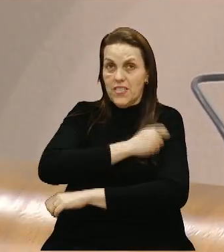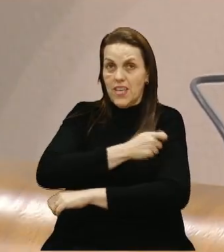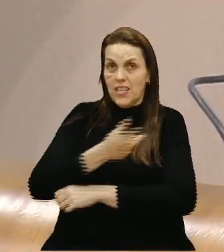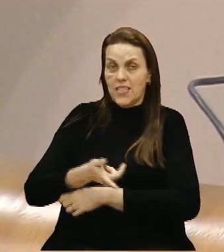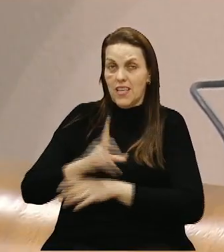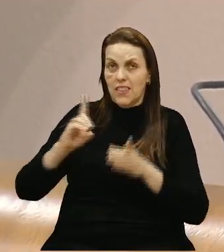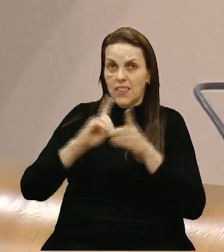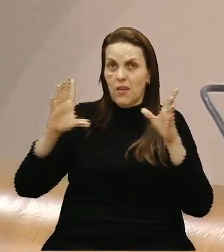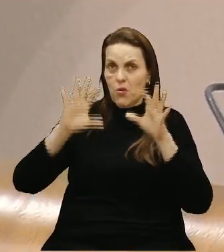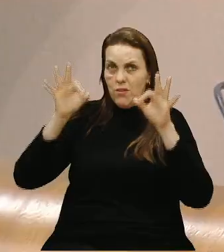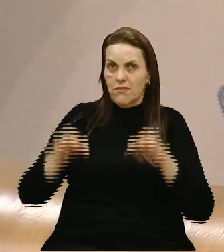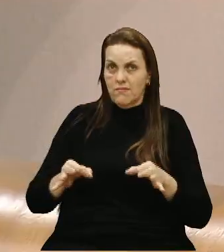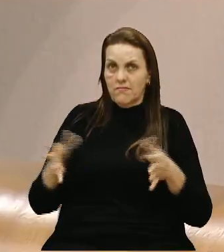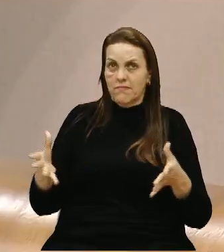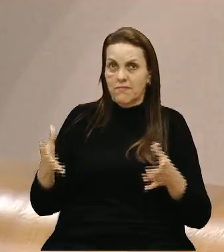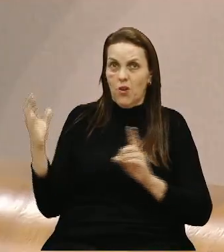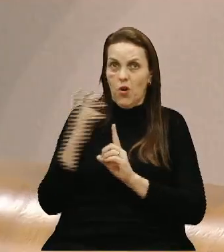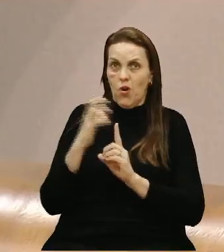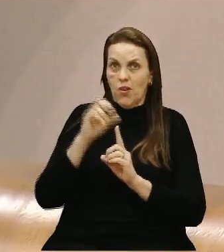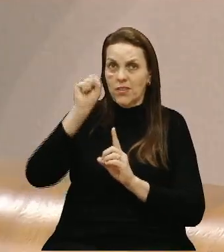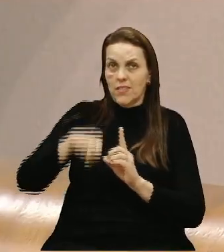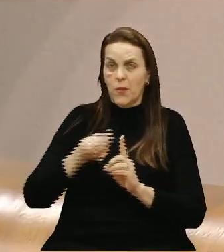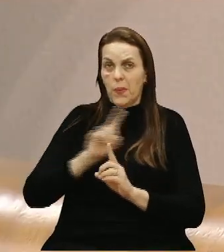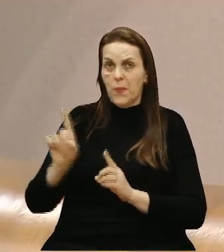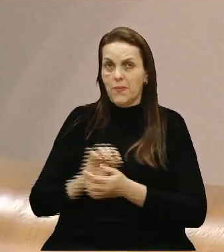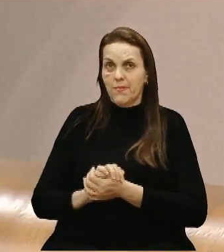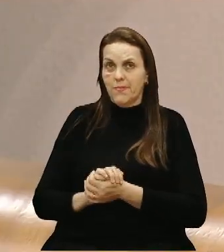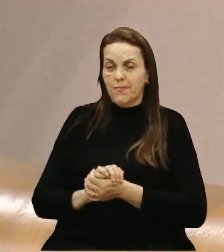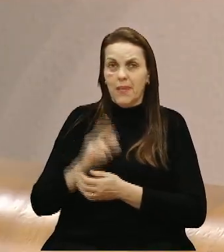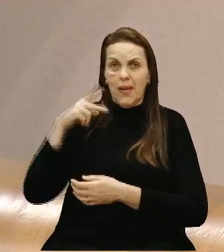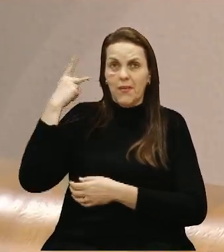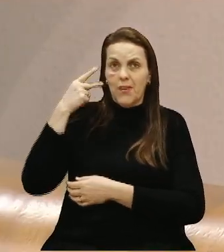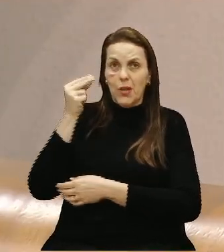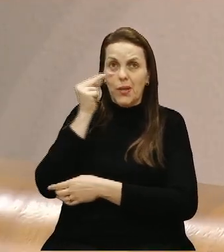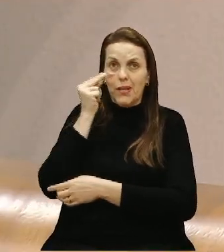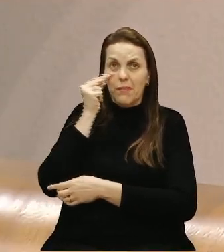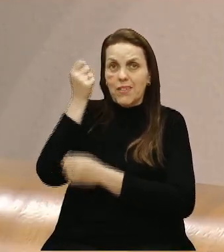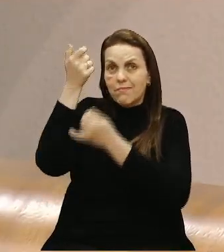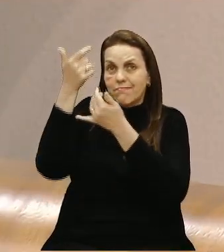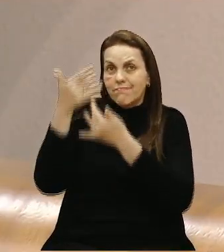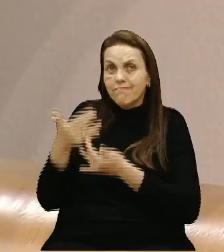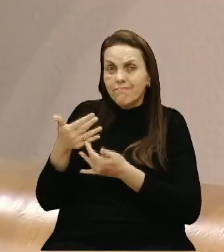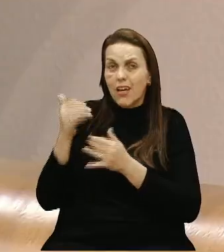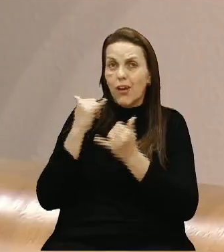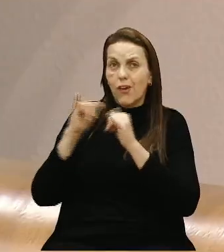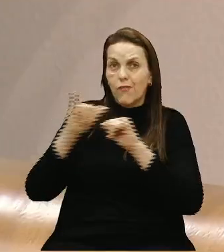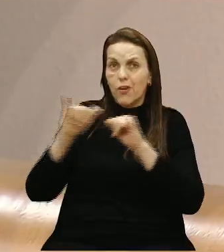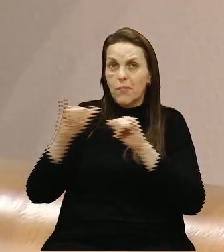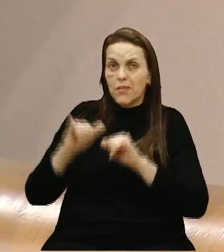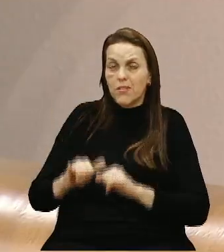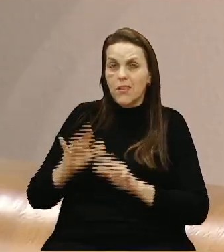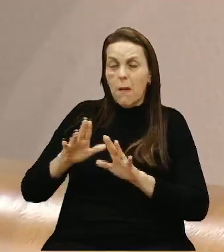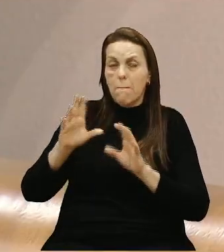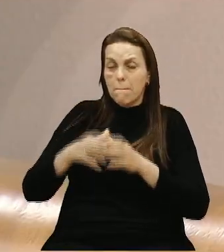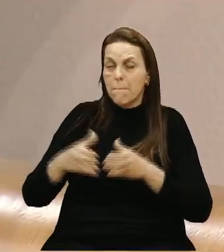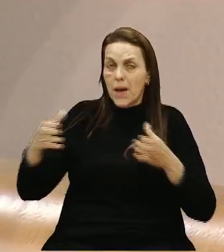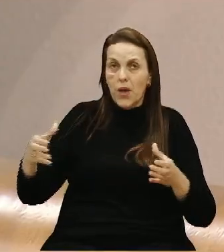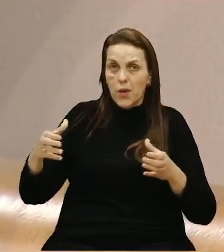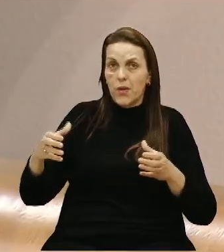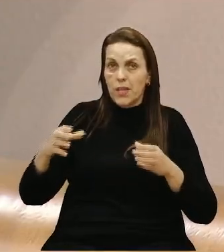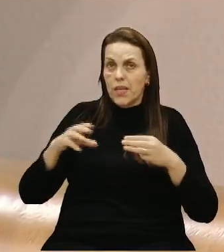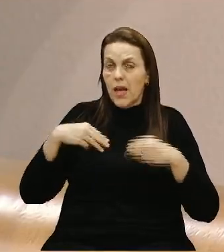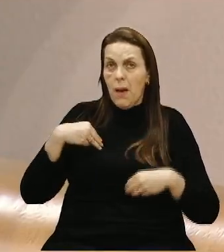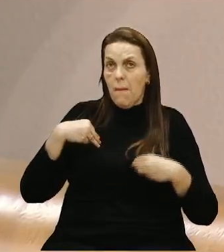nossa democracia está sendo atacada ou não. Porque o vereador Libardi já trouxe as informações outro dia que a maior parte dos ministros do STF não tem